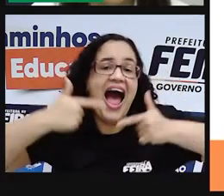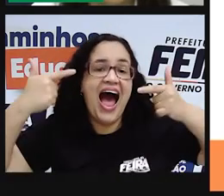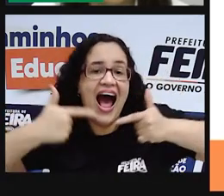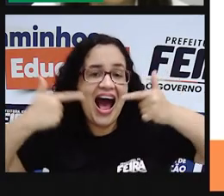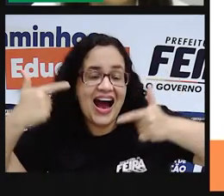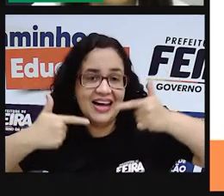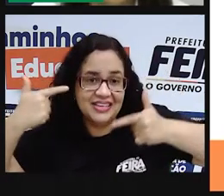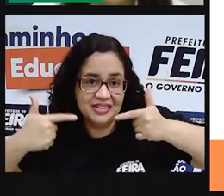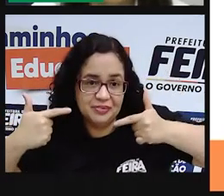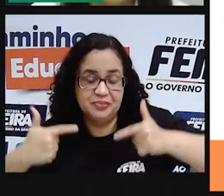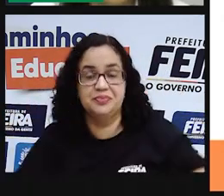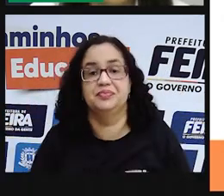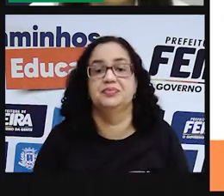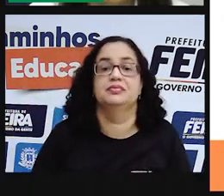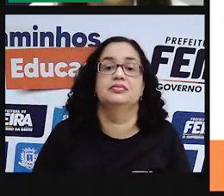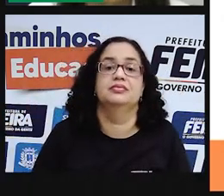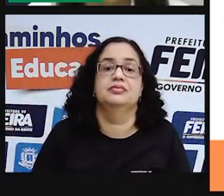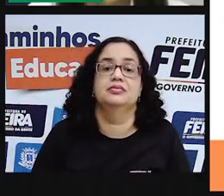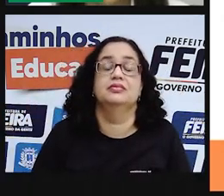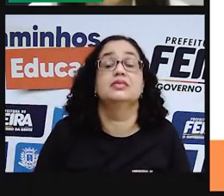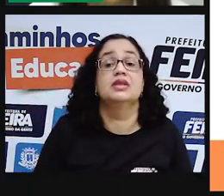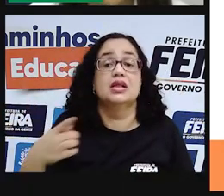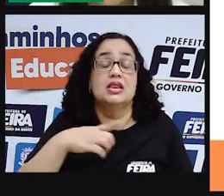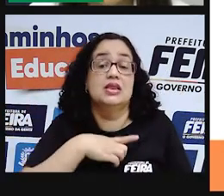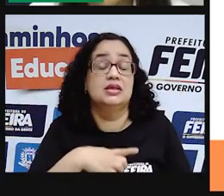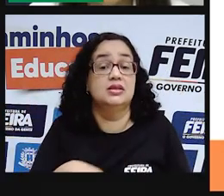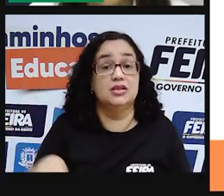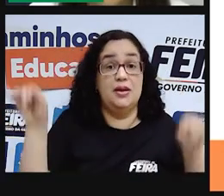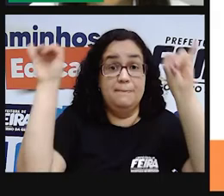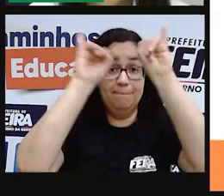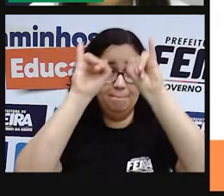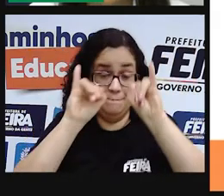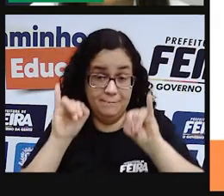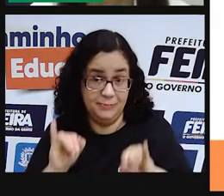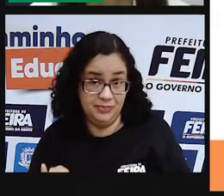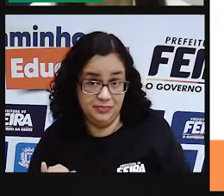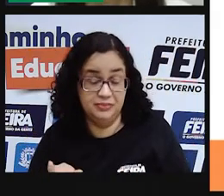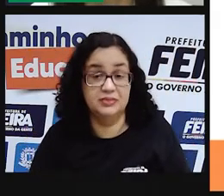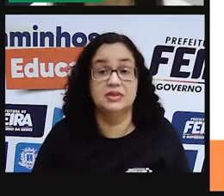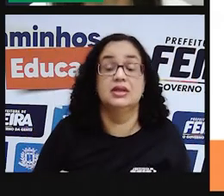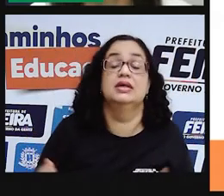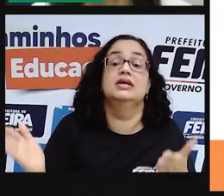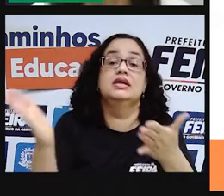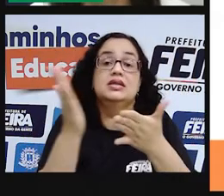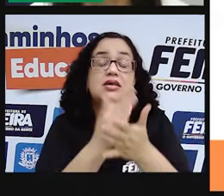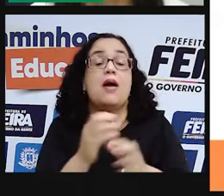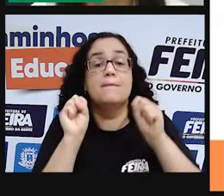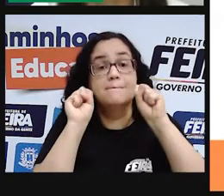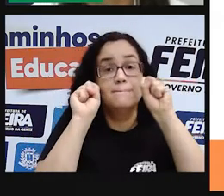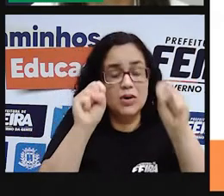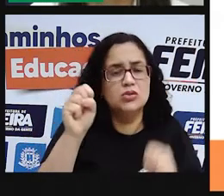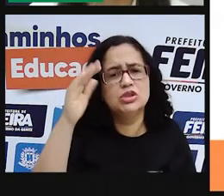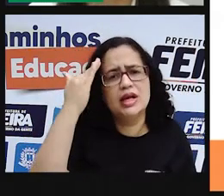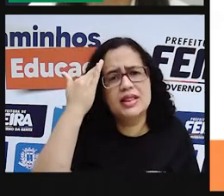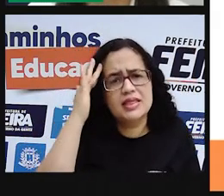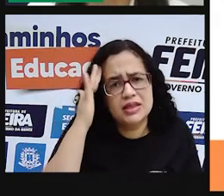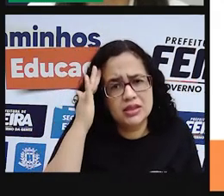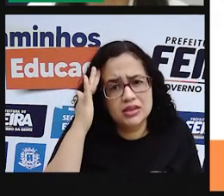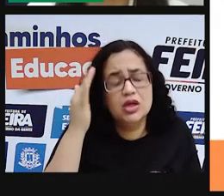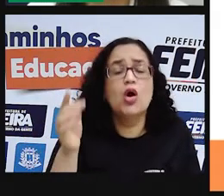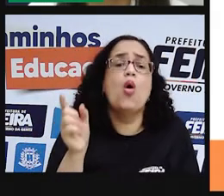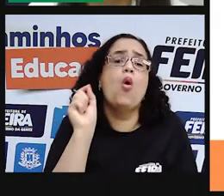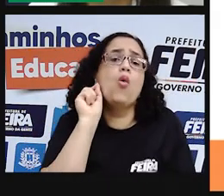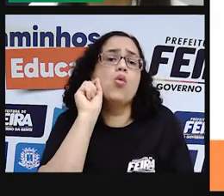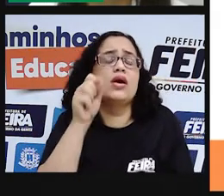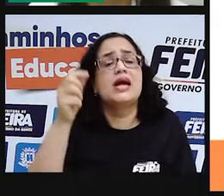não é? Rindo dele. Então, através da imagem da capa da revista, a gente já pode entender um pouquinho sobre o que